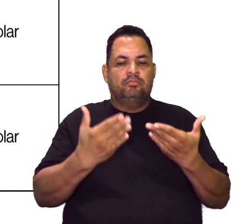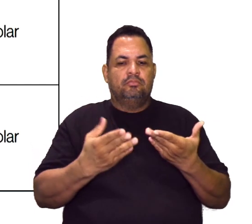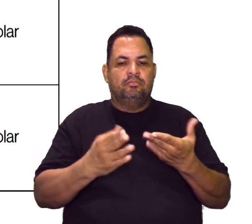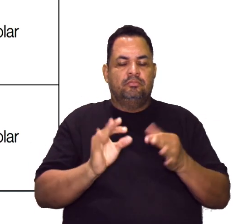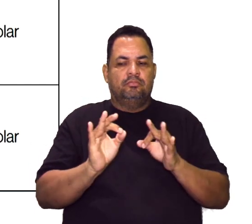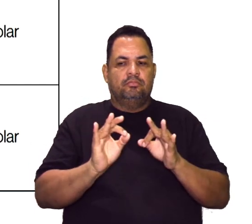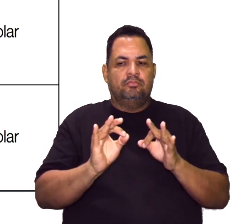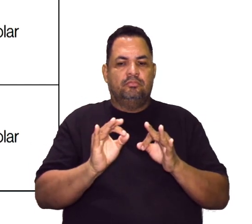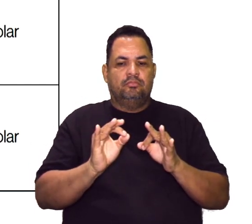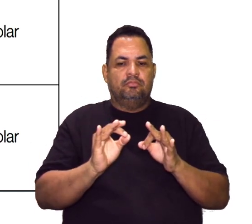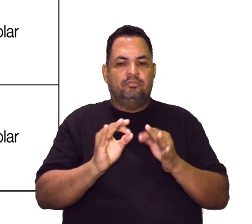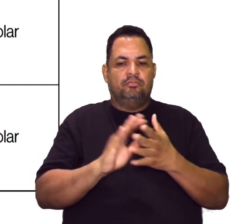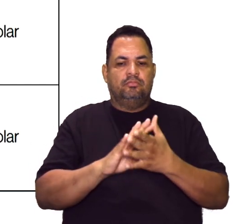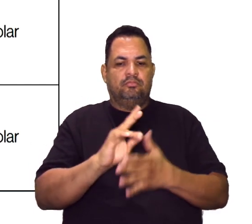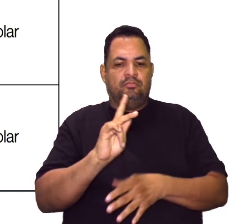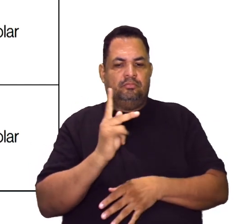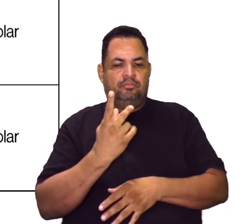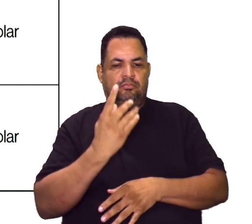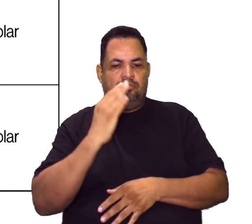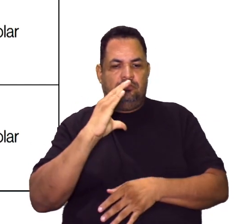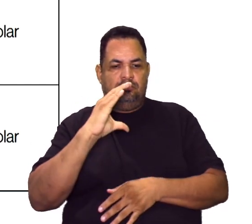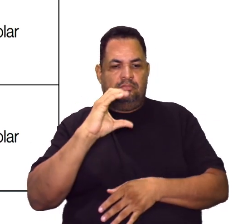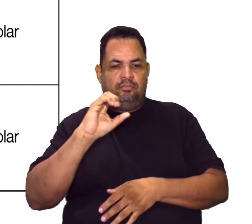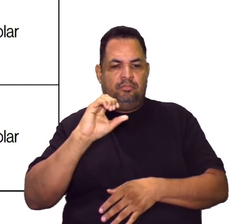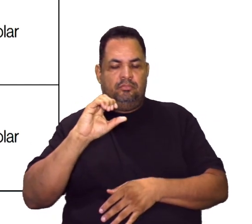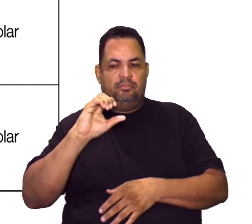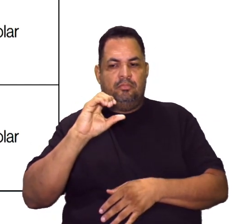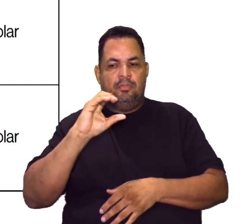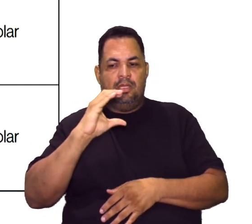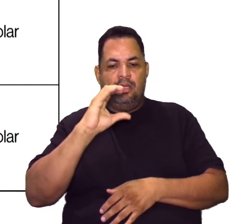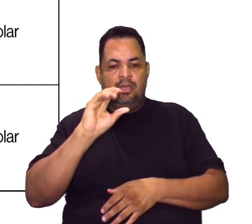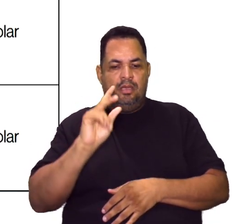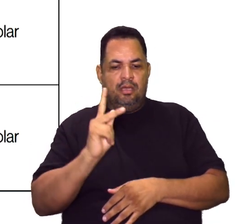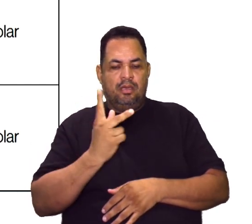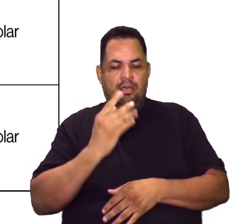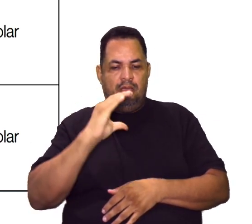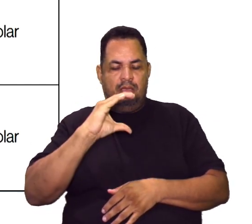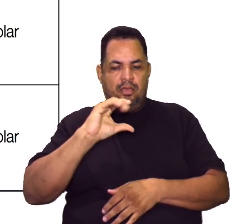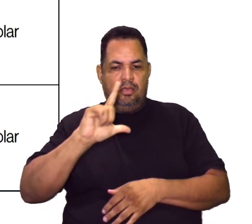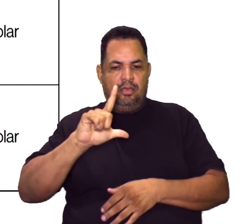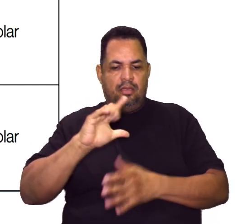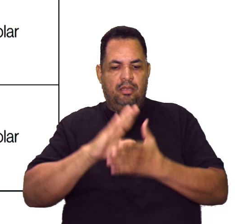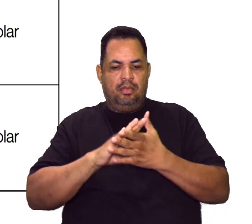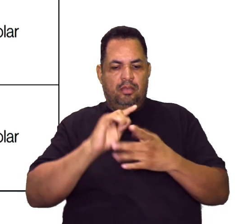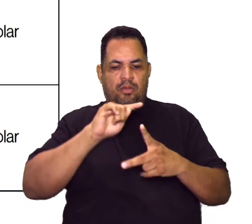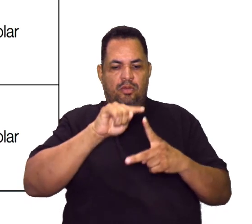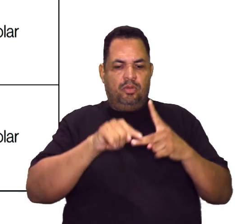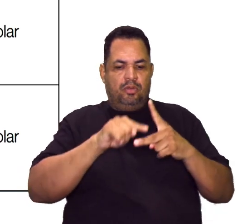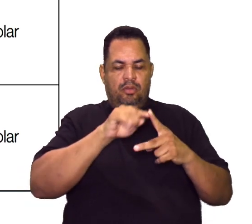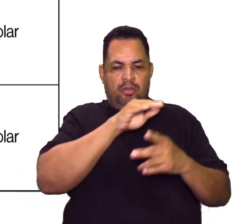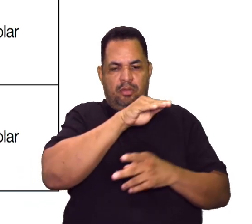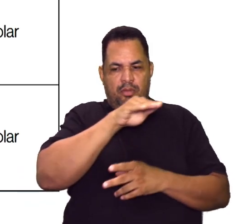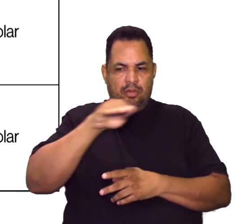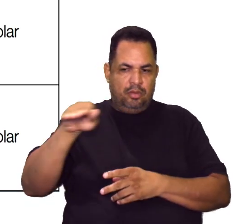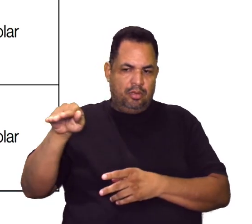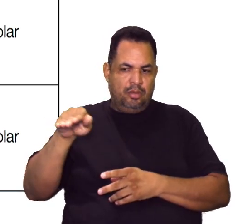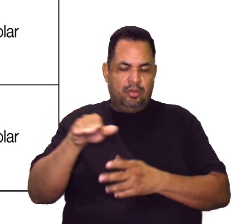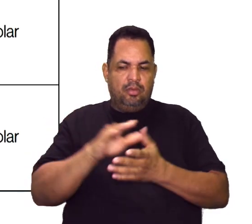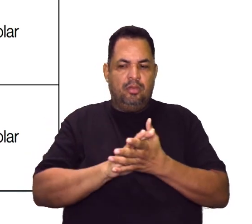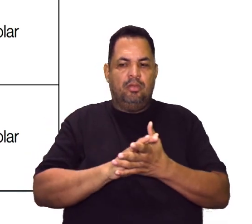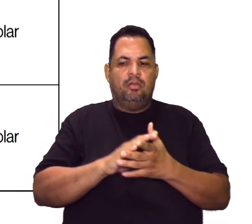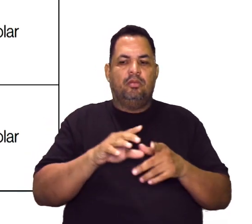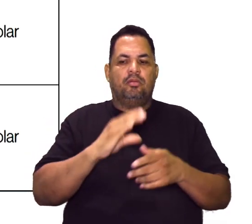que o HCl apresenta geometria linear, o CO2,